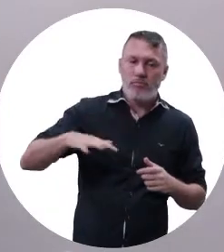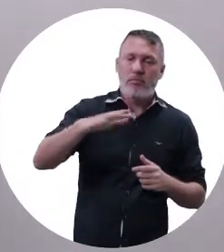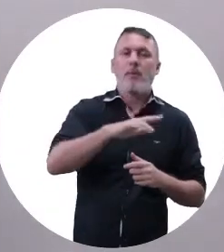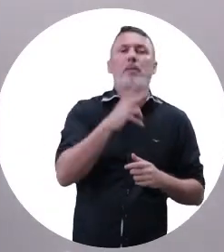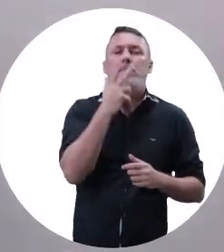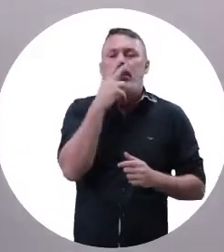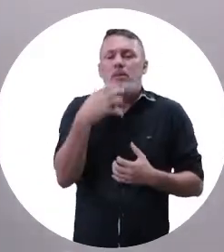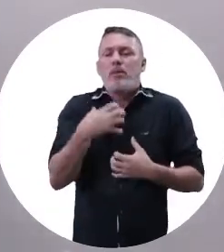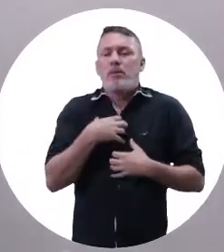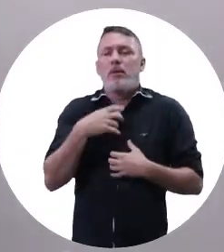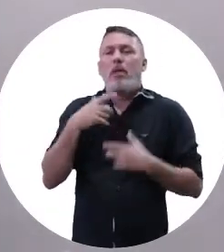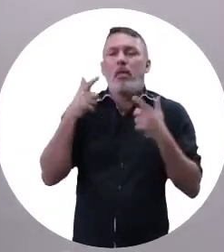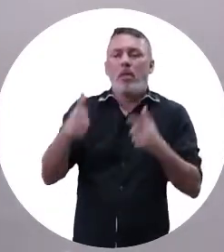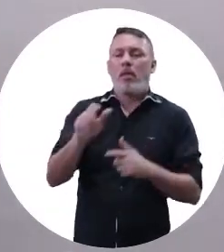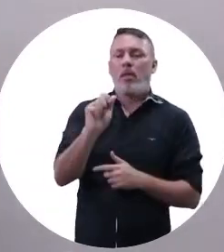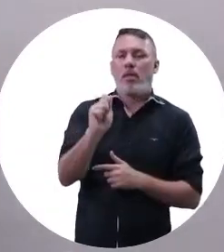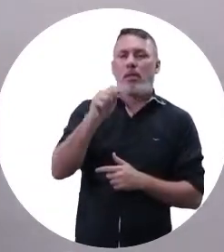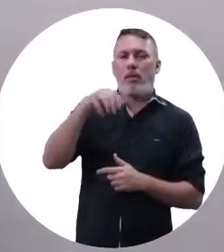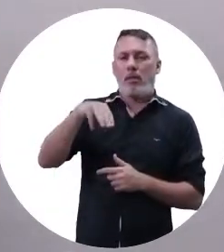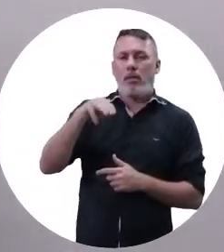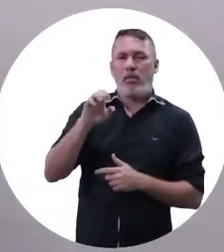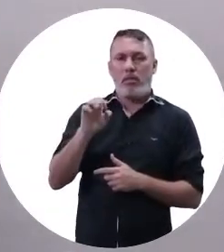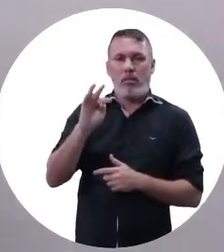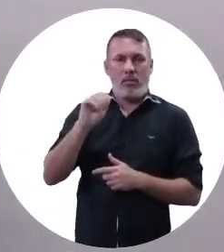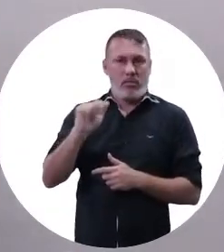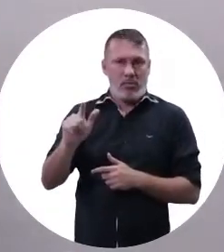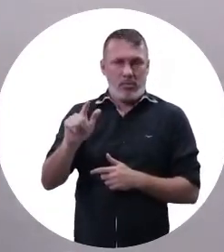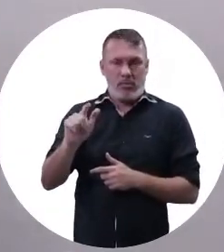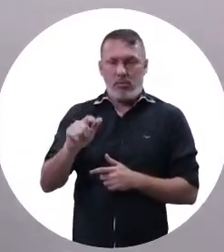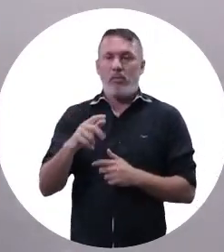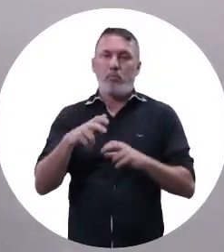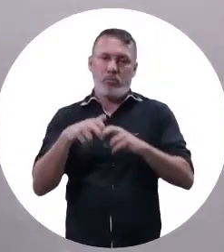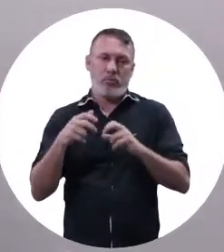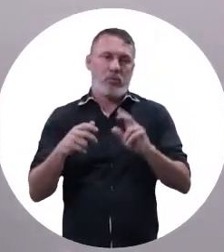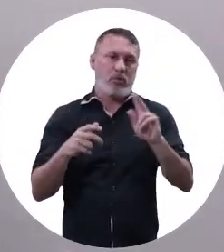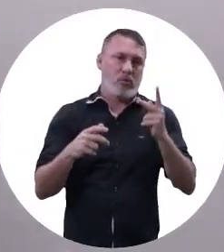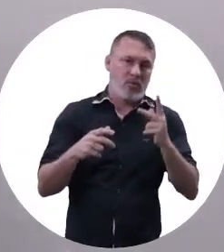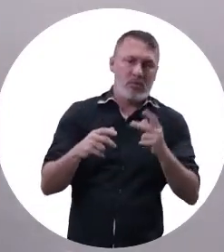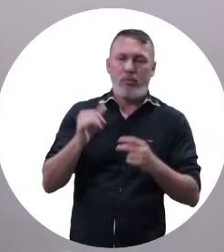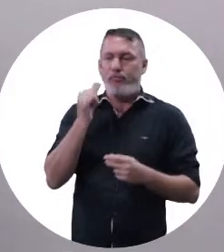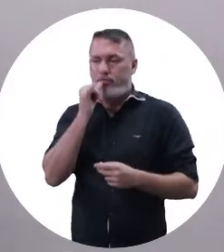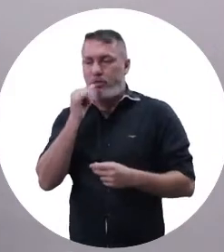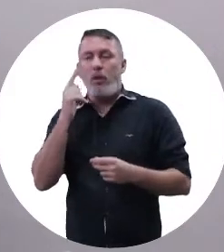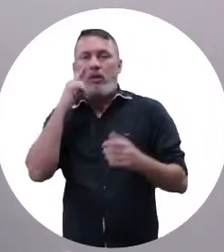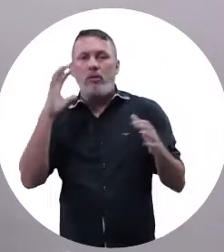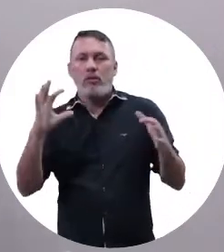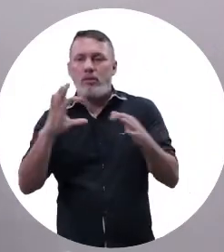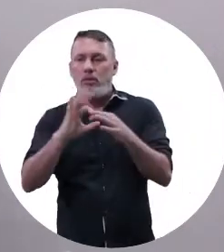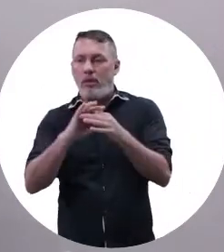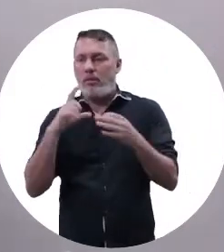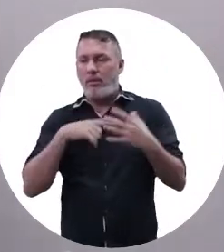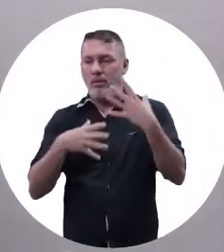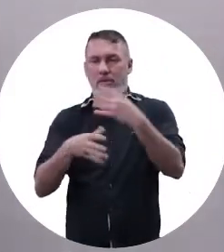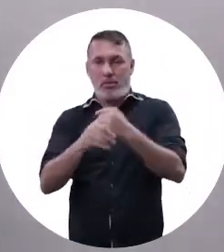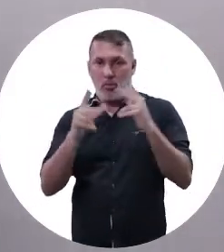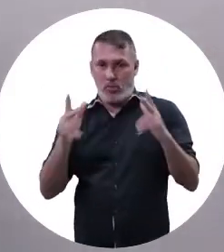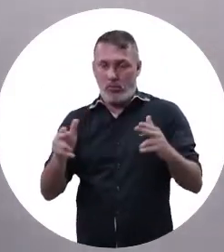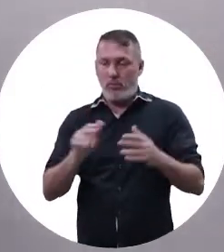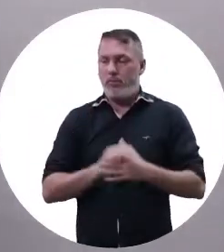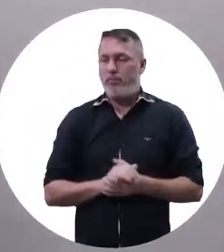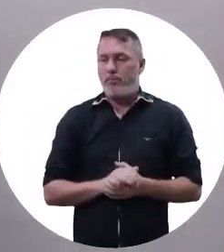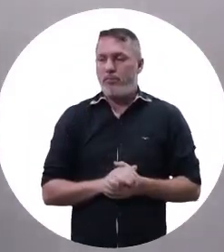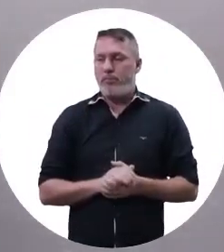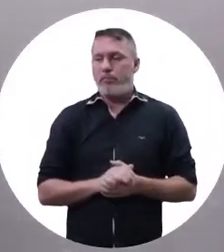se comportar como um ametal. Então, hidrogênio, um elétron. Faço a minha ligação covalente.